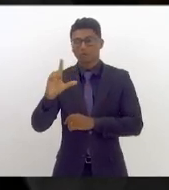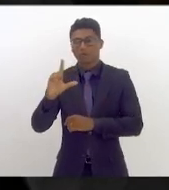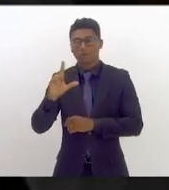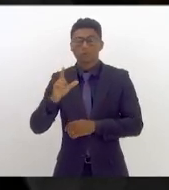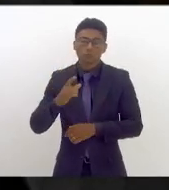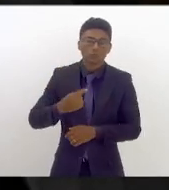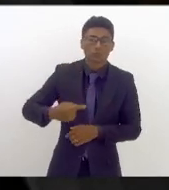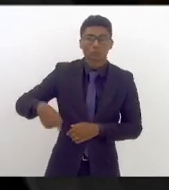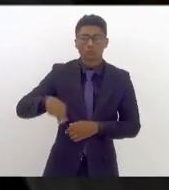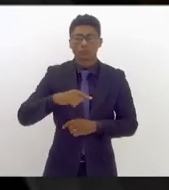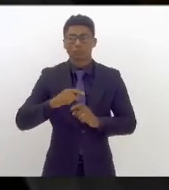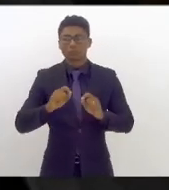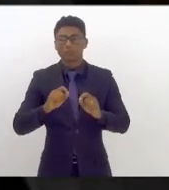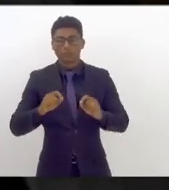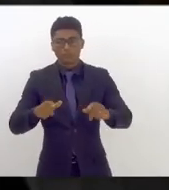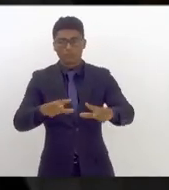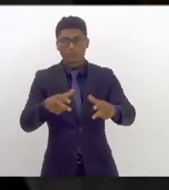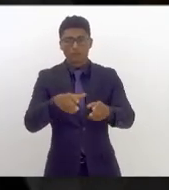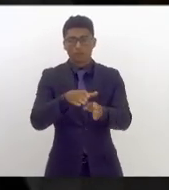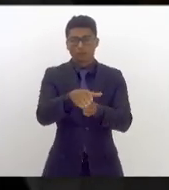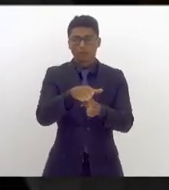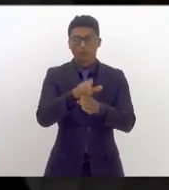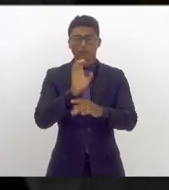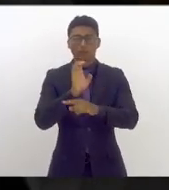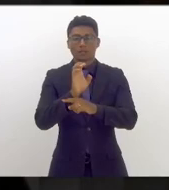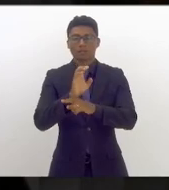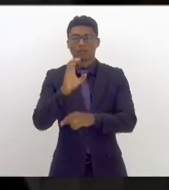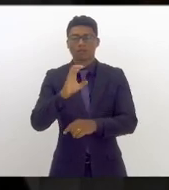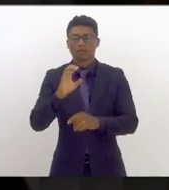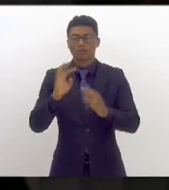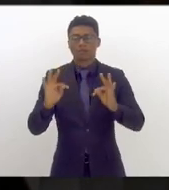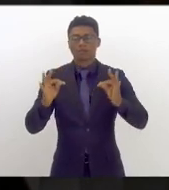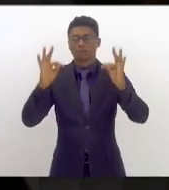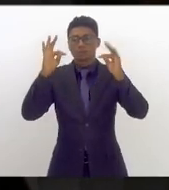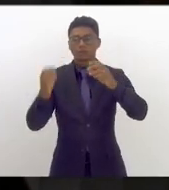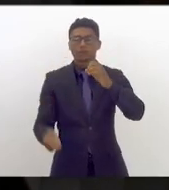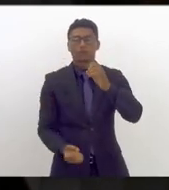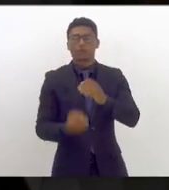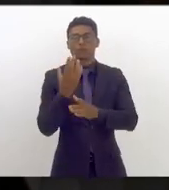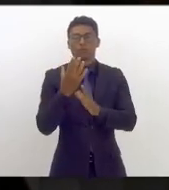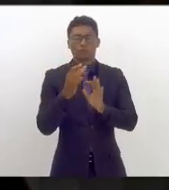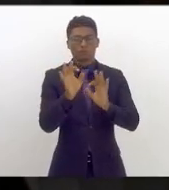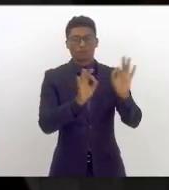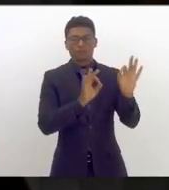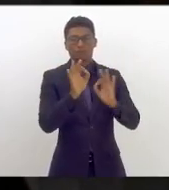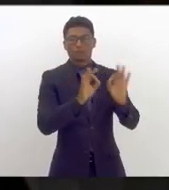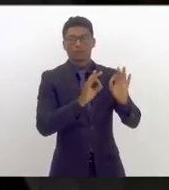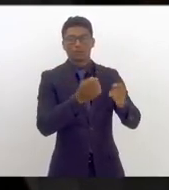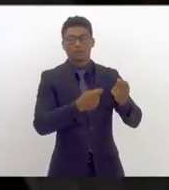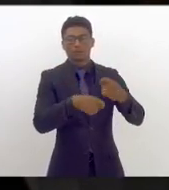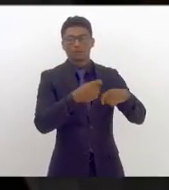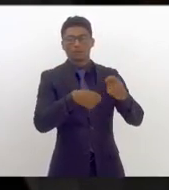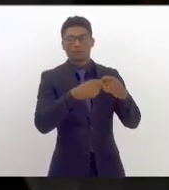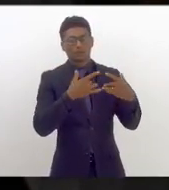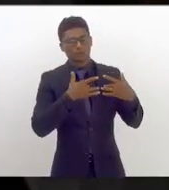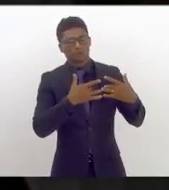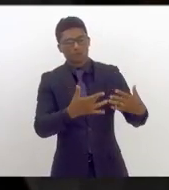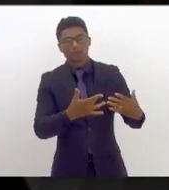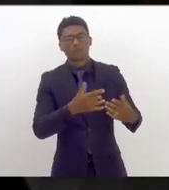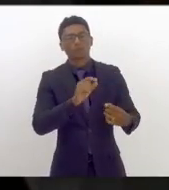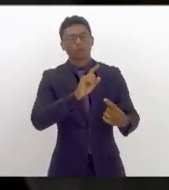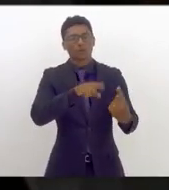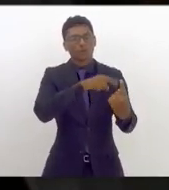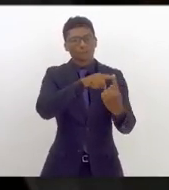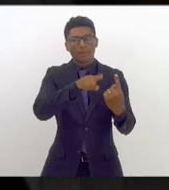protagonistas, no Conselho Estadual de Ciência e Tecnologia, na produção do Plano Estadual de Economia Solidária, que é um plano de metas que